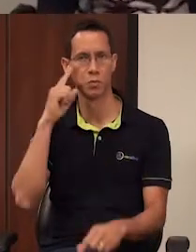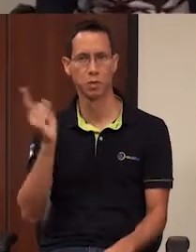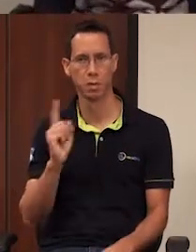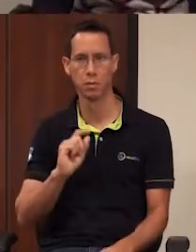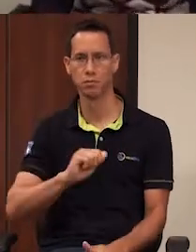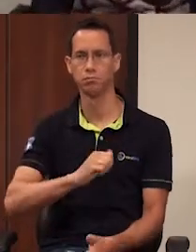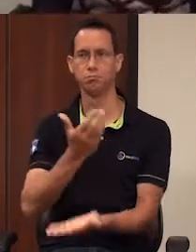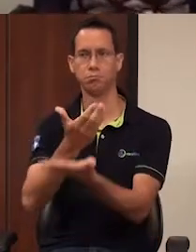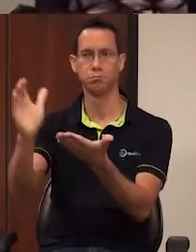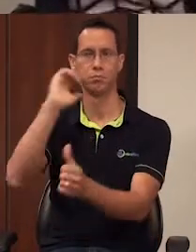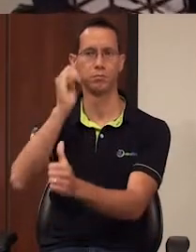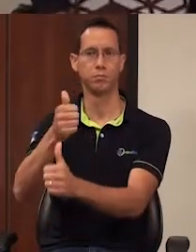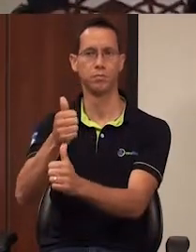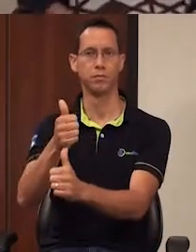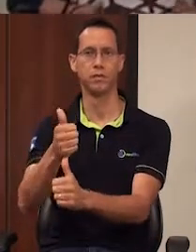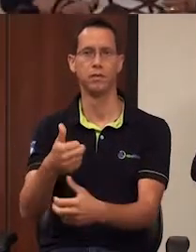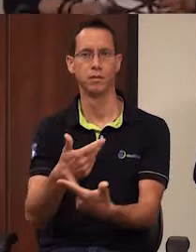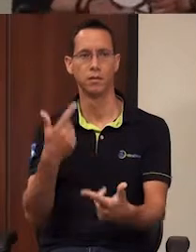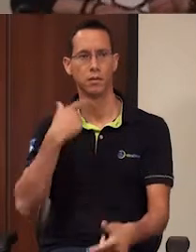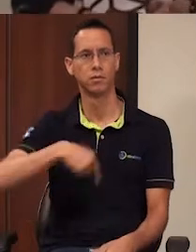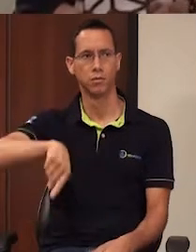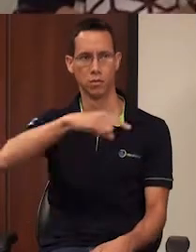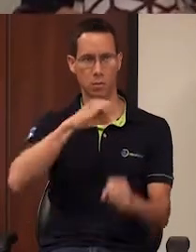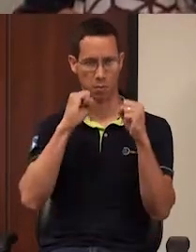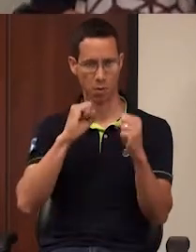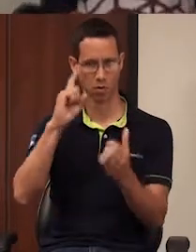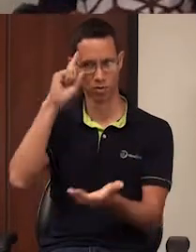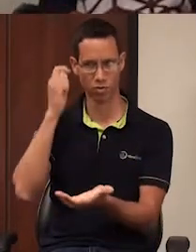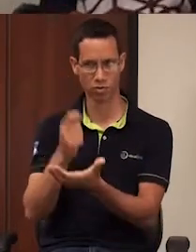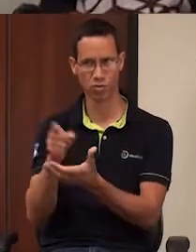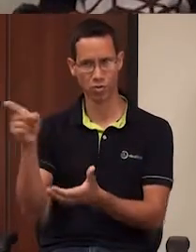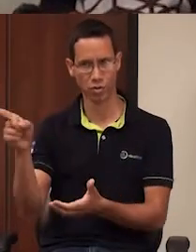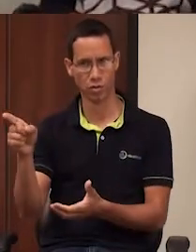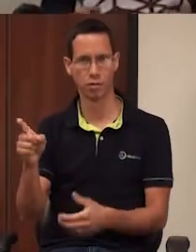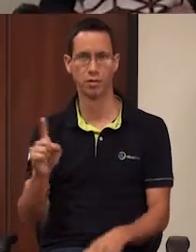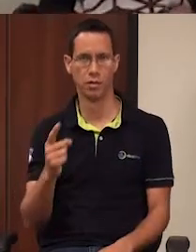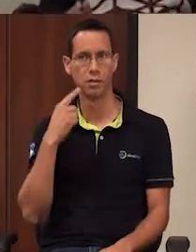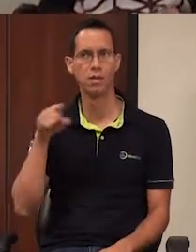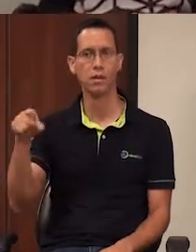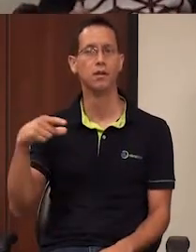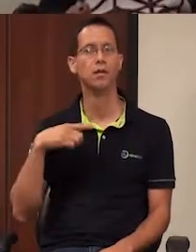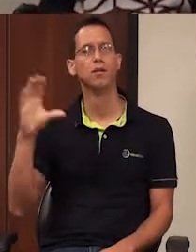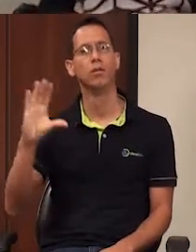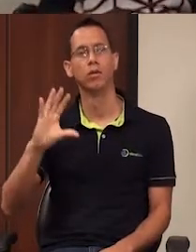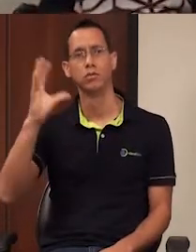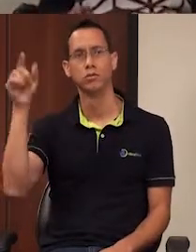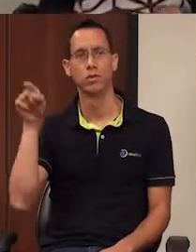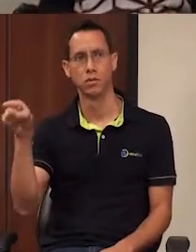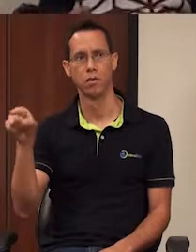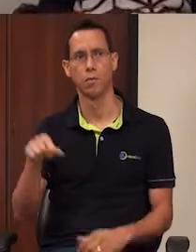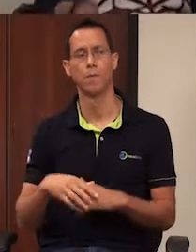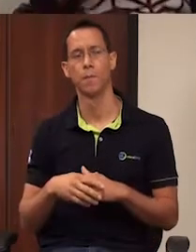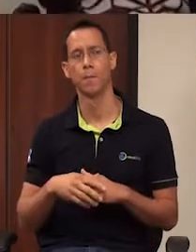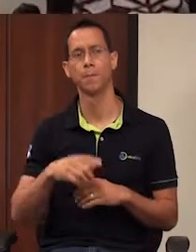Então, essa sensação de que a gente pode decidir pelo outro quando o outro está numa situação que a